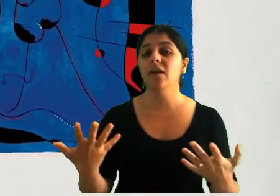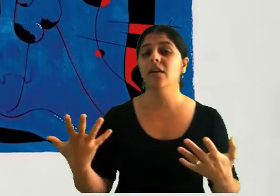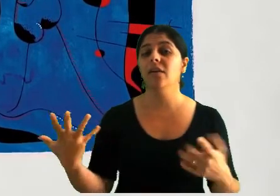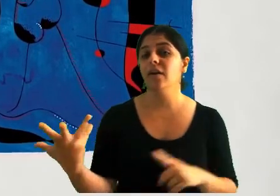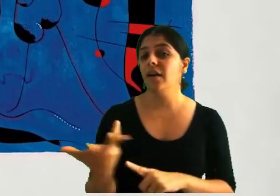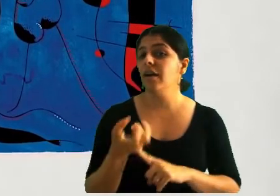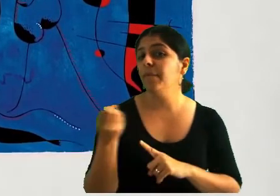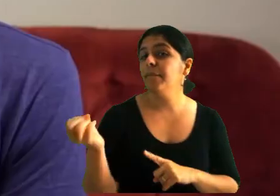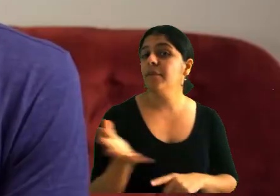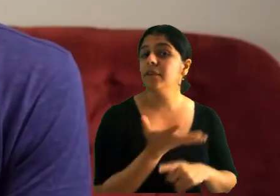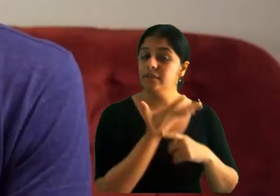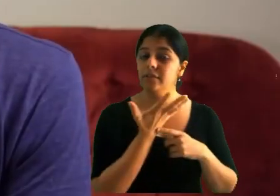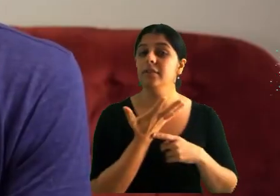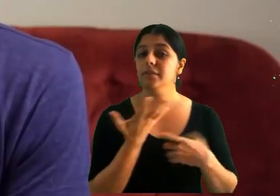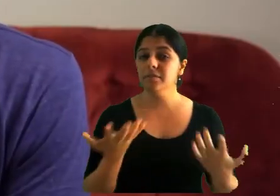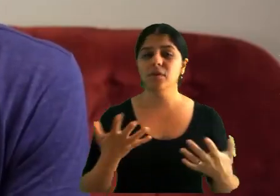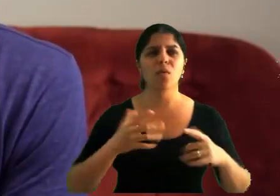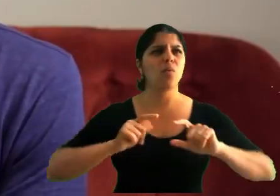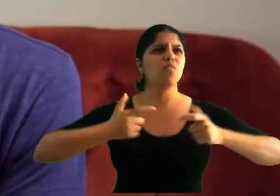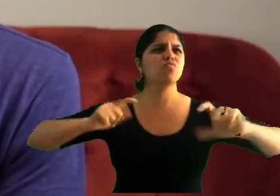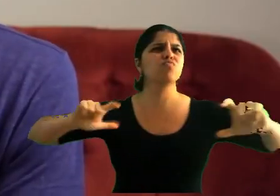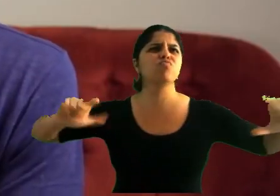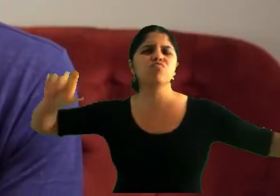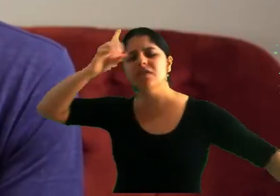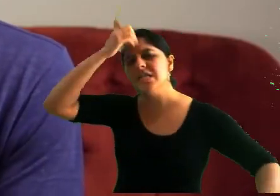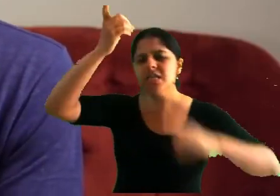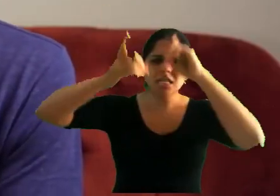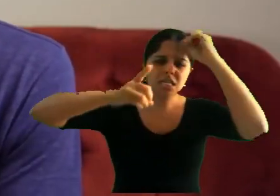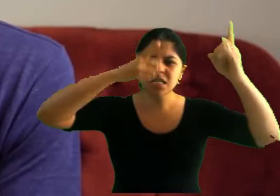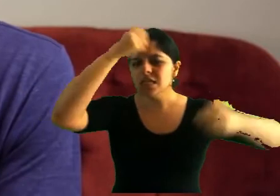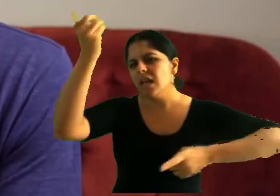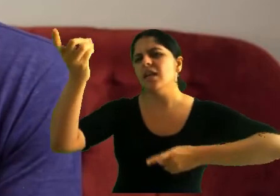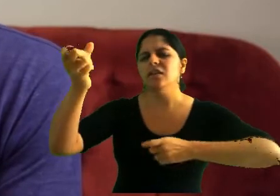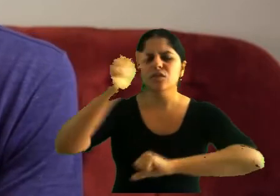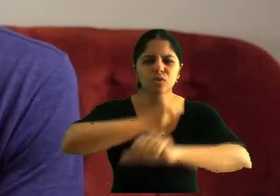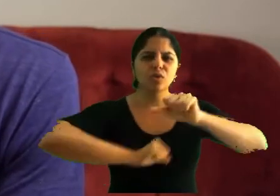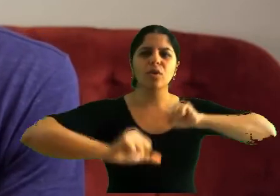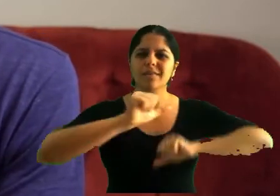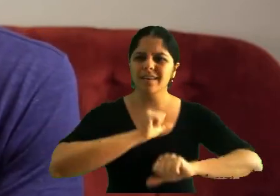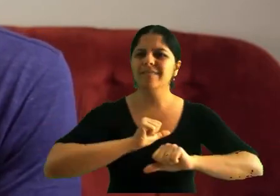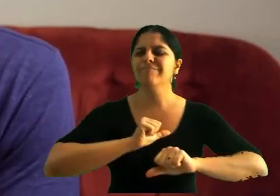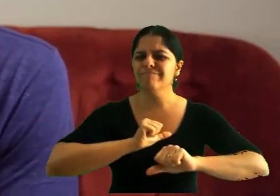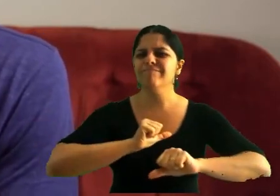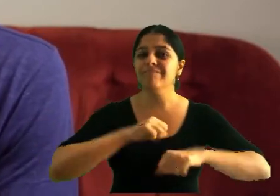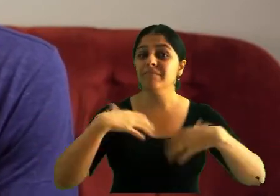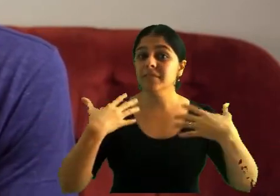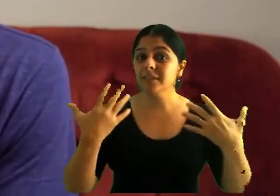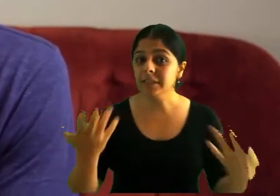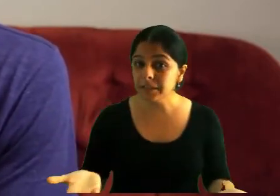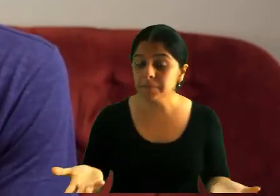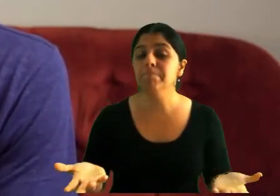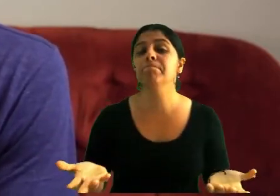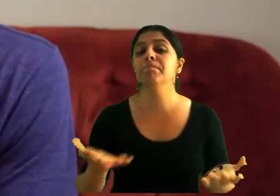Então, o modernismo ou a arte moderna foi esse turbilhão de novas ideias que mudaram radicalmente o rumo das coisas.